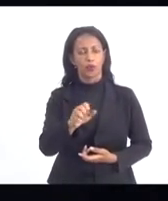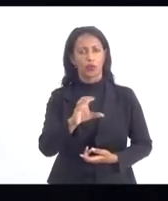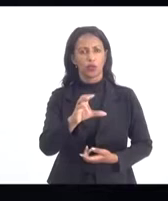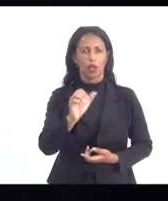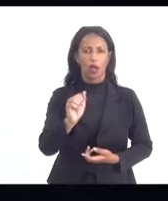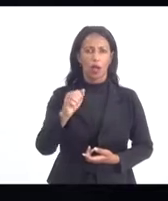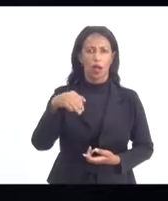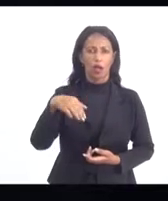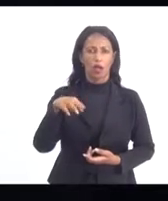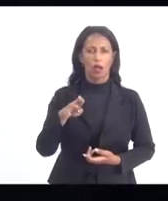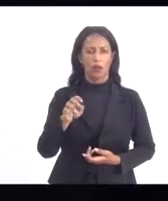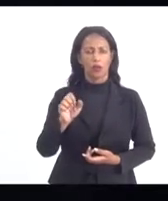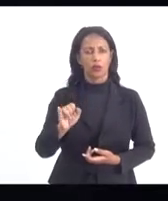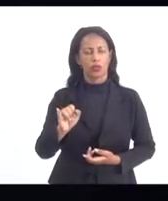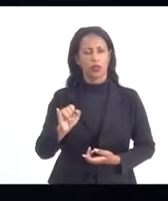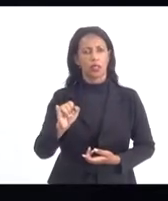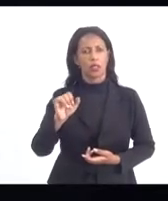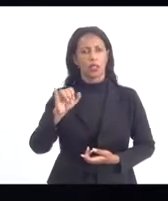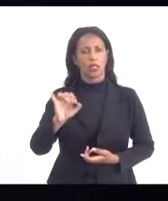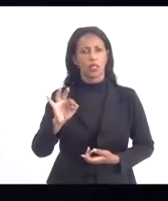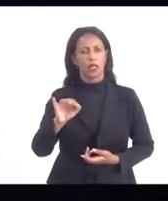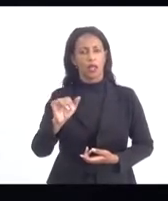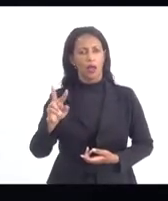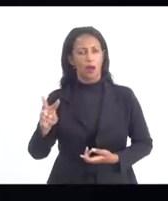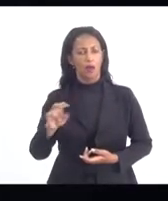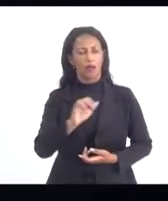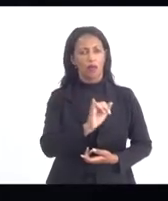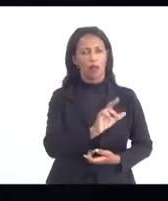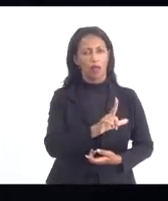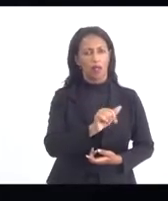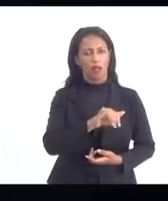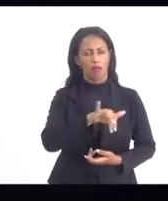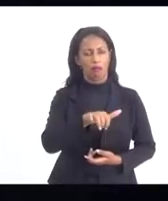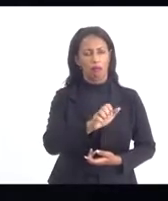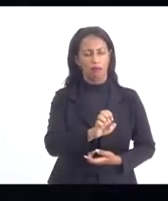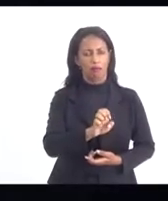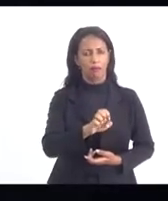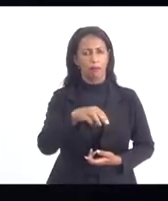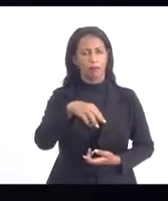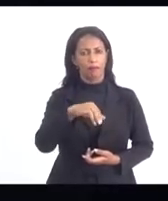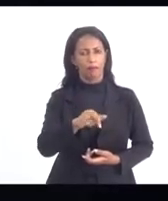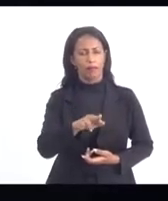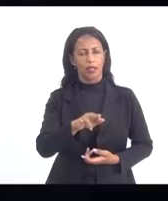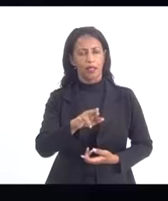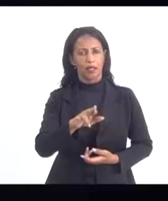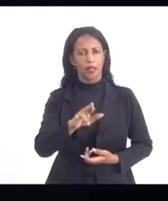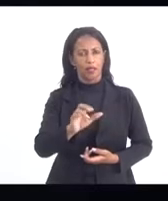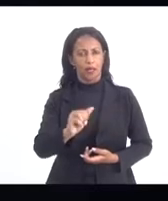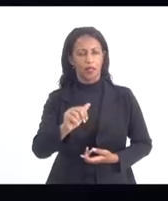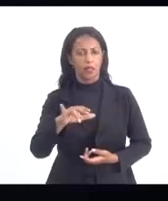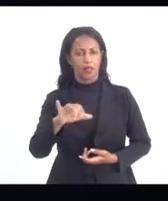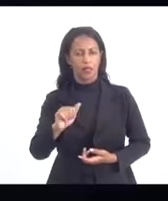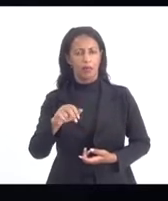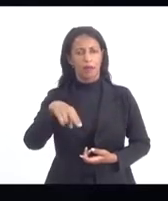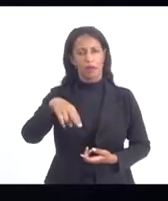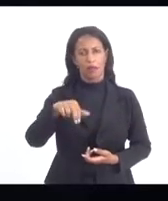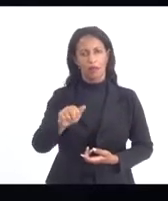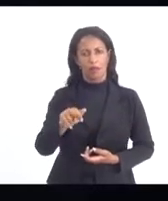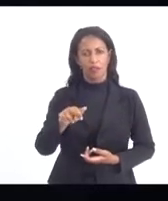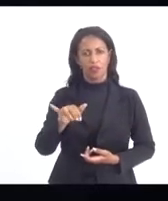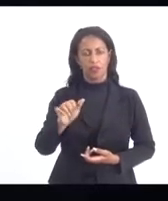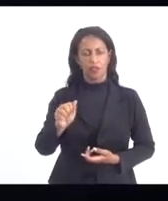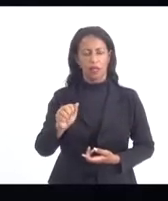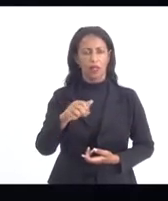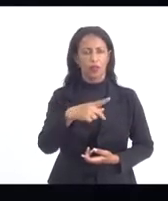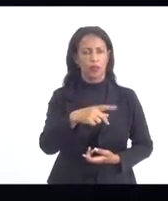Cambuci, Italva, Itaocara, Laje do Muriaé, Miracema, Natividade,